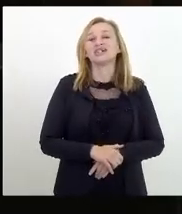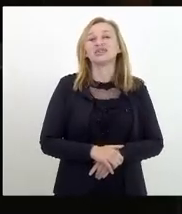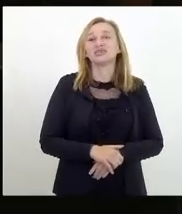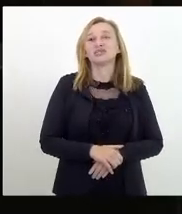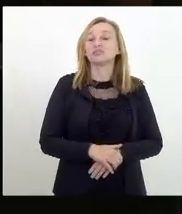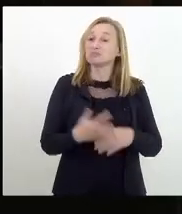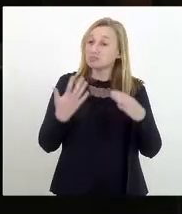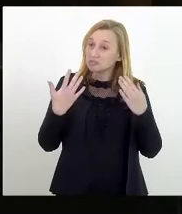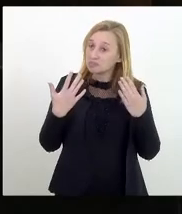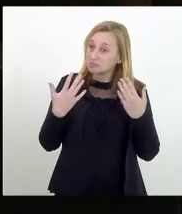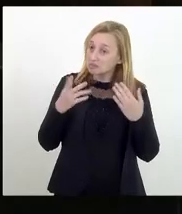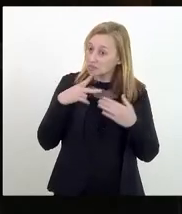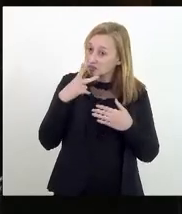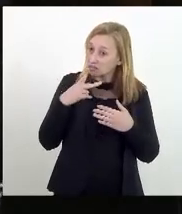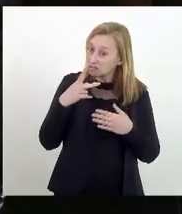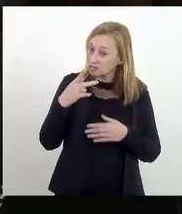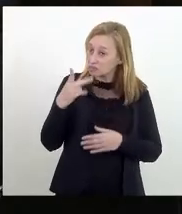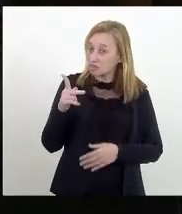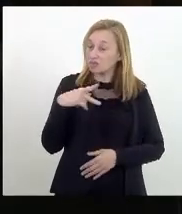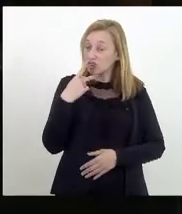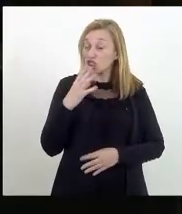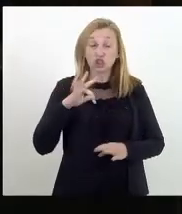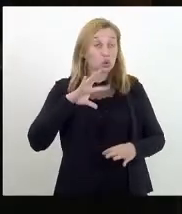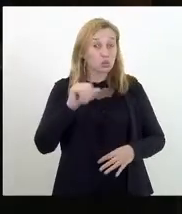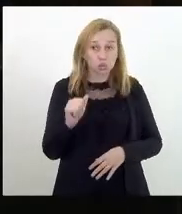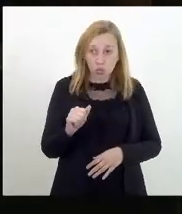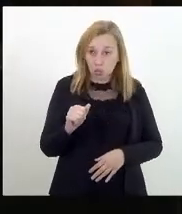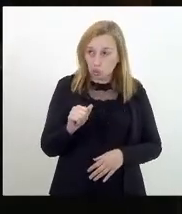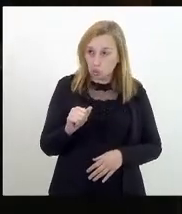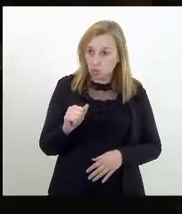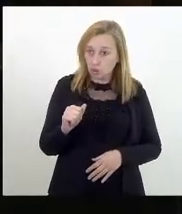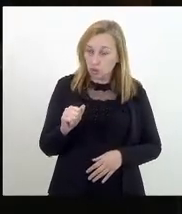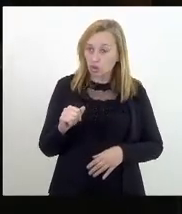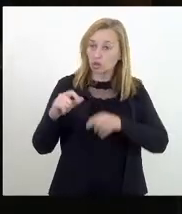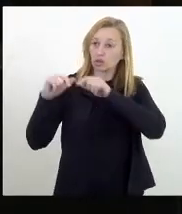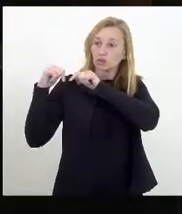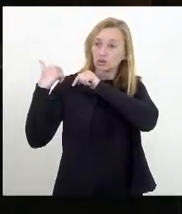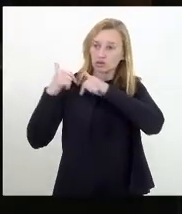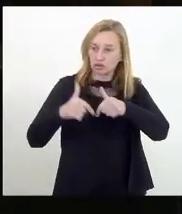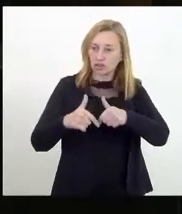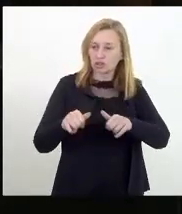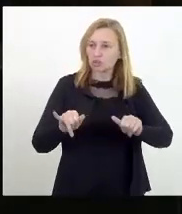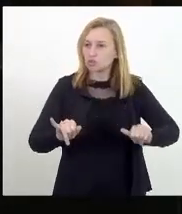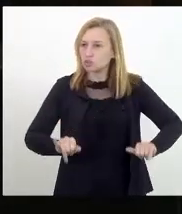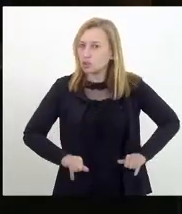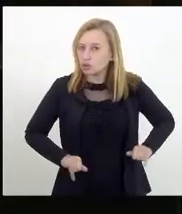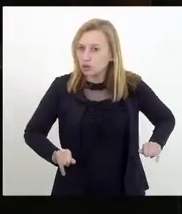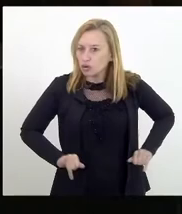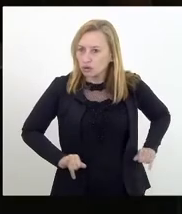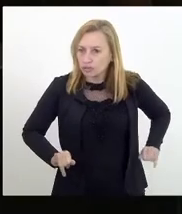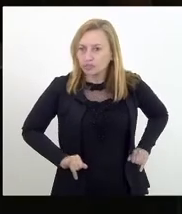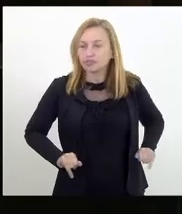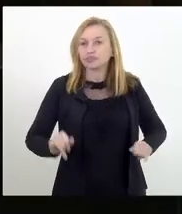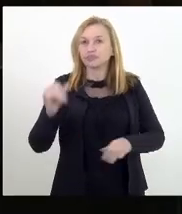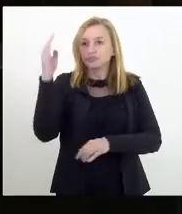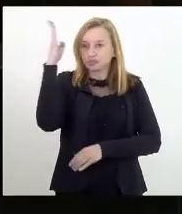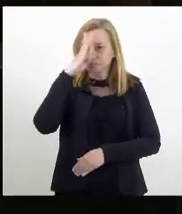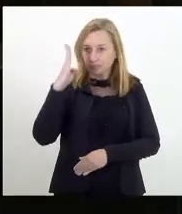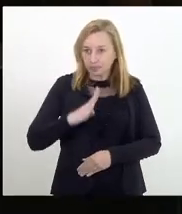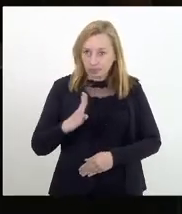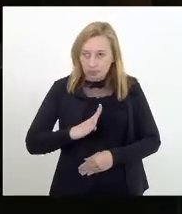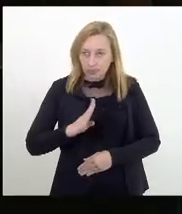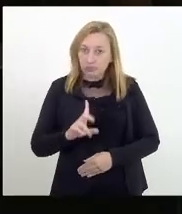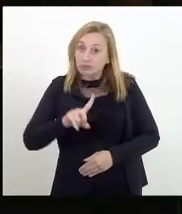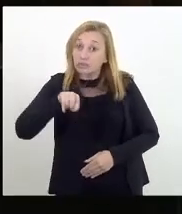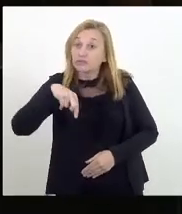e as suas palavras sobre tudo aquilo que os conservadores vem sofrendo no Brasil